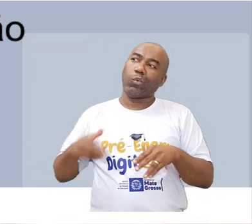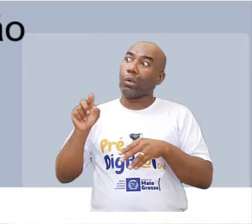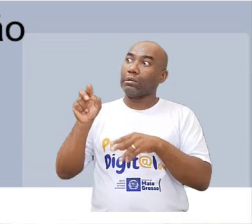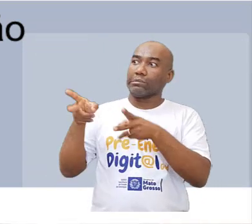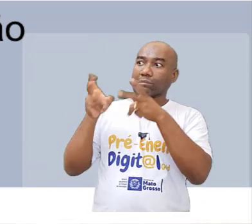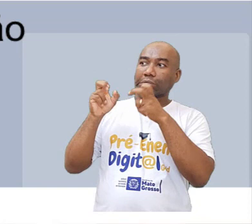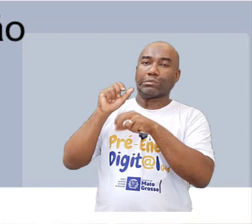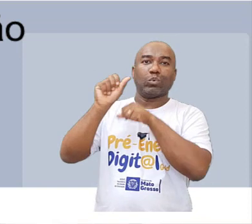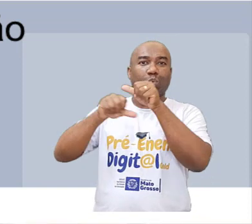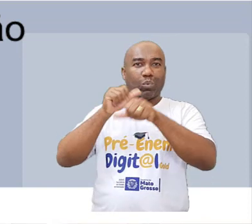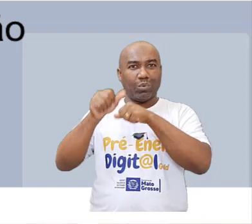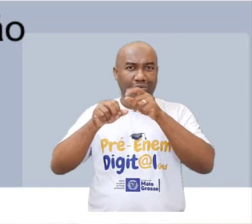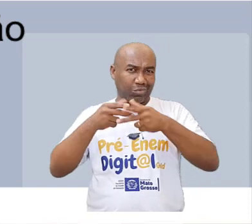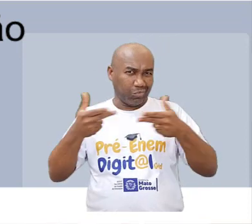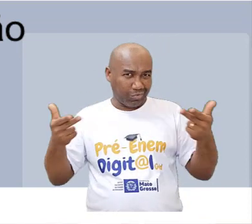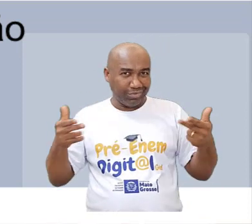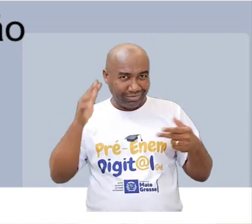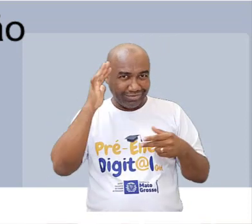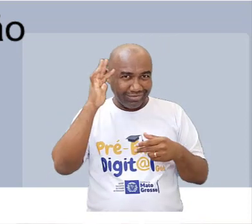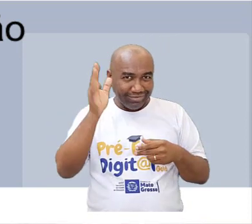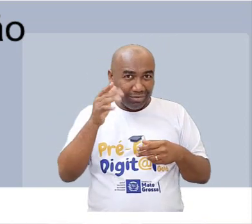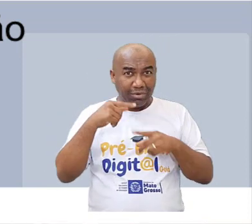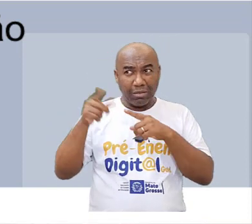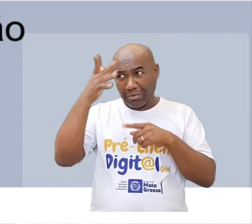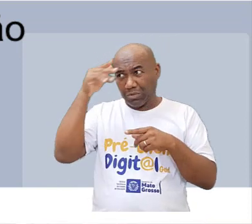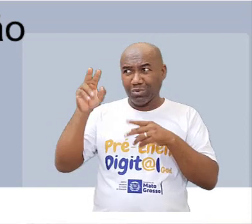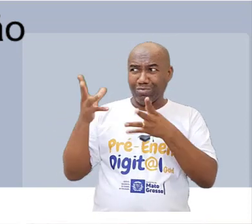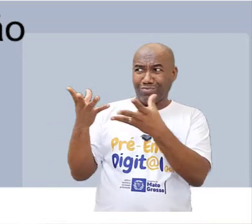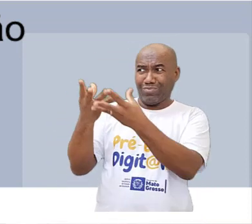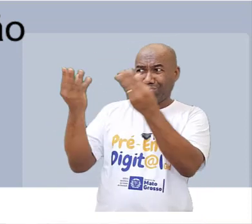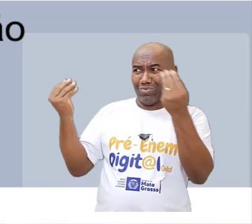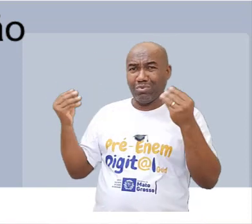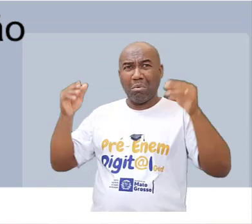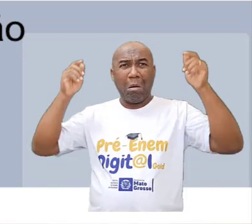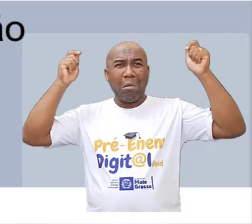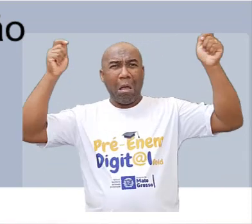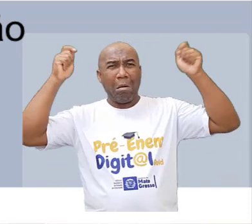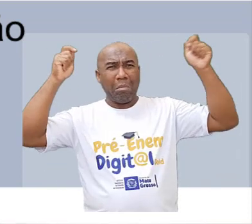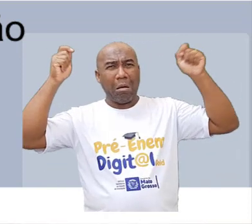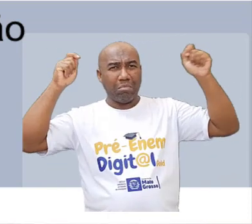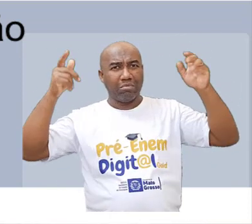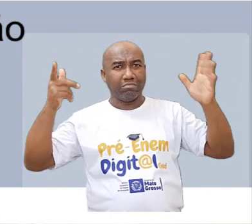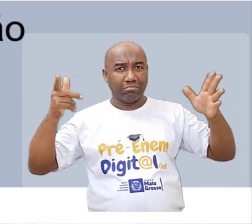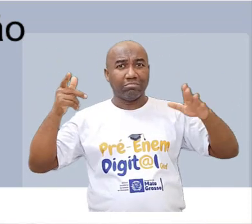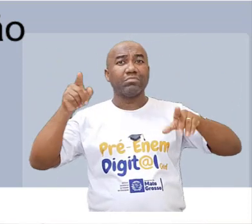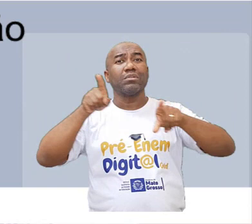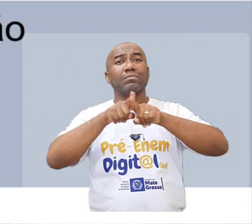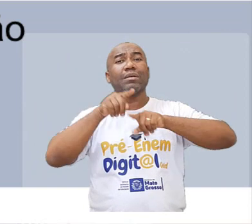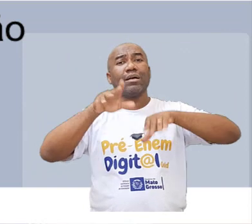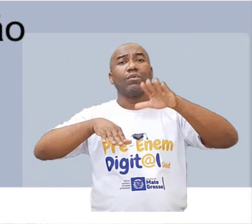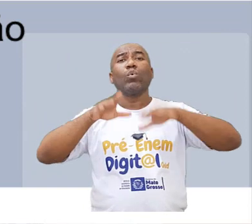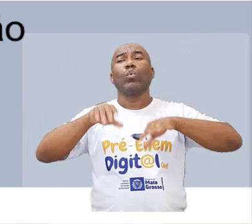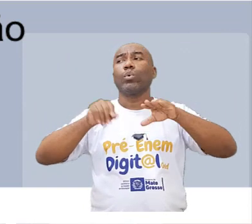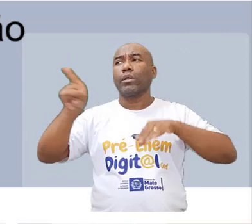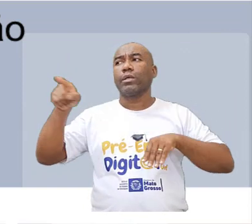coisas. Ela é um excelente agente. Agora, muito cuidado. Há pessoas que pedem para a sociedade promover